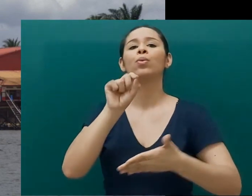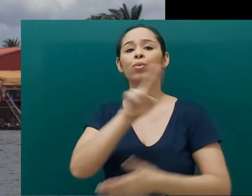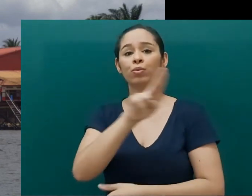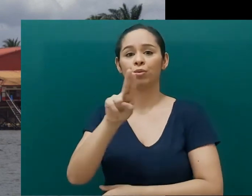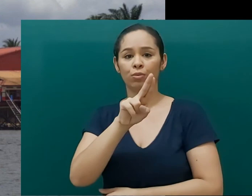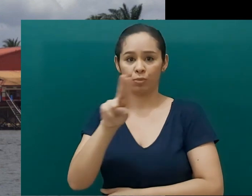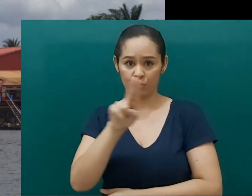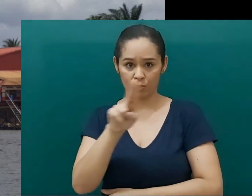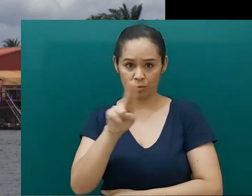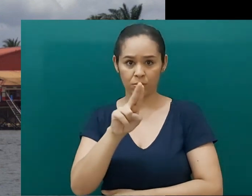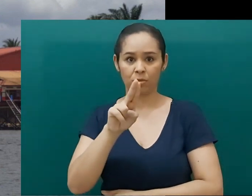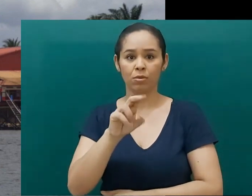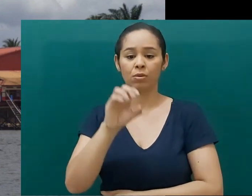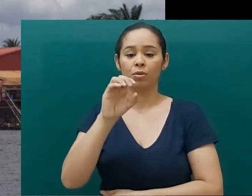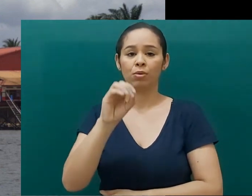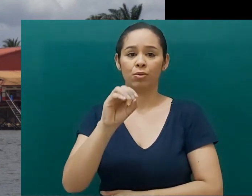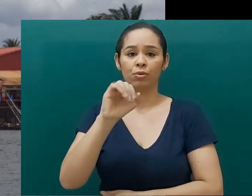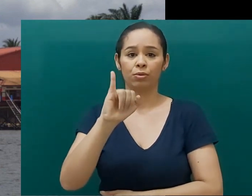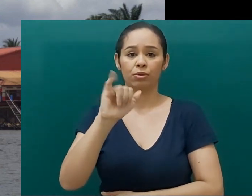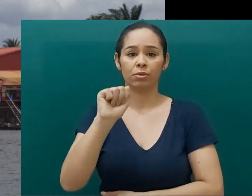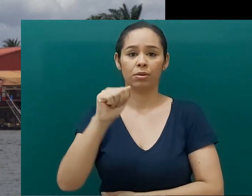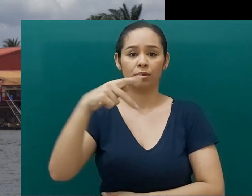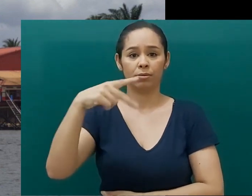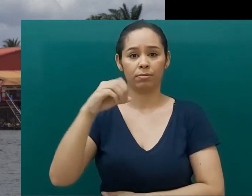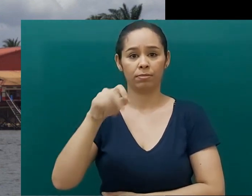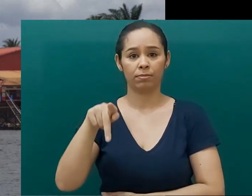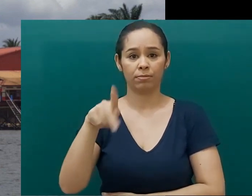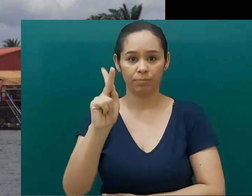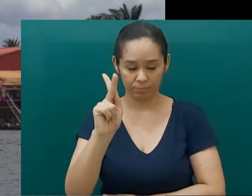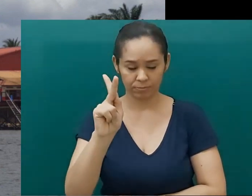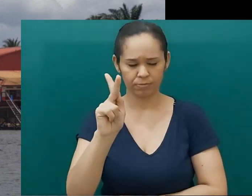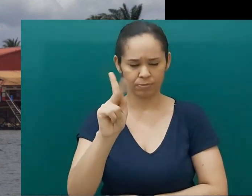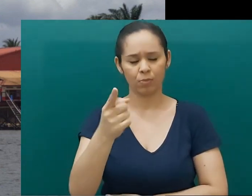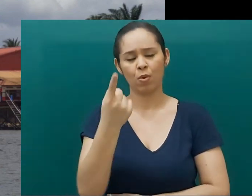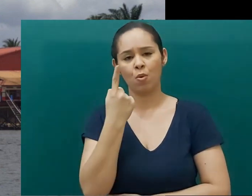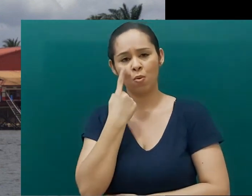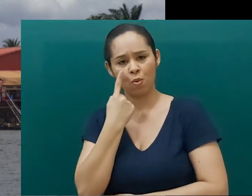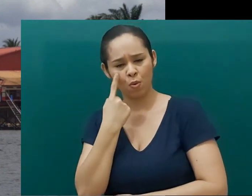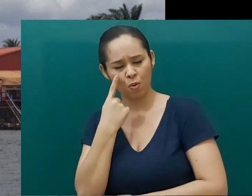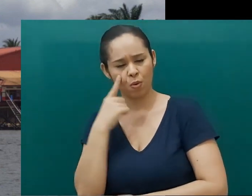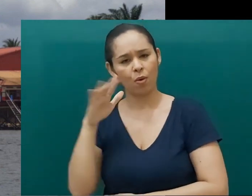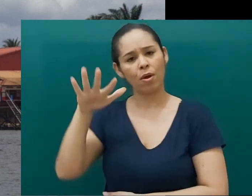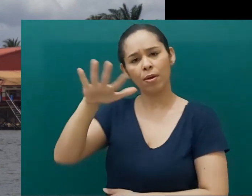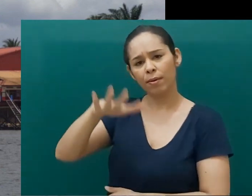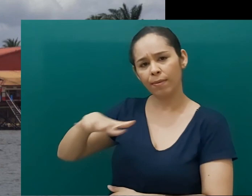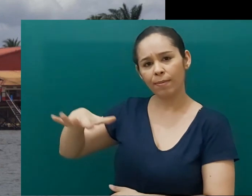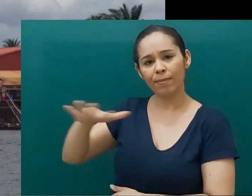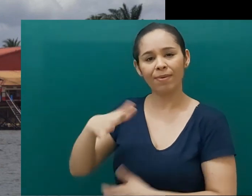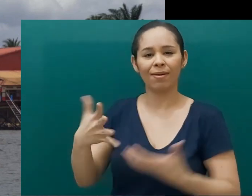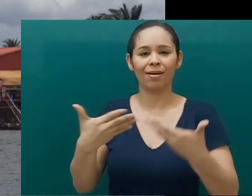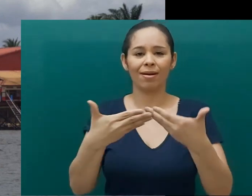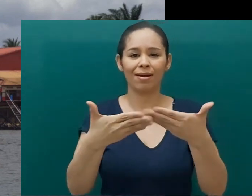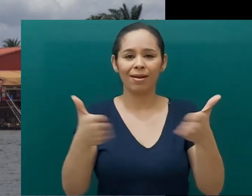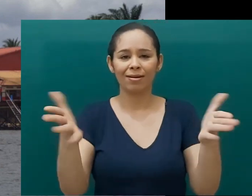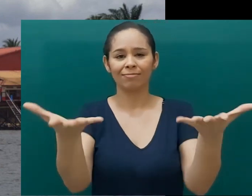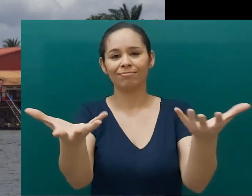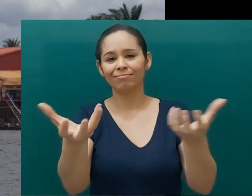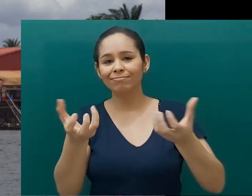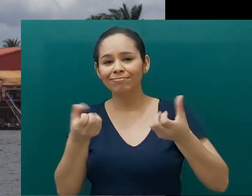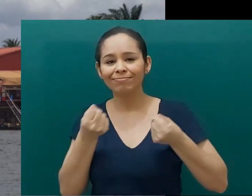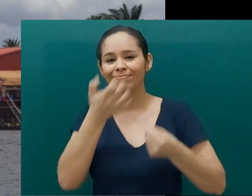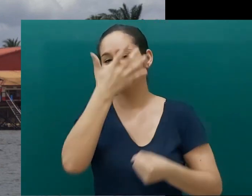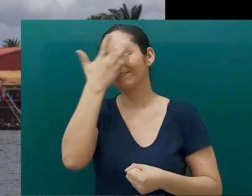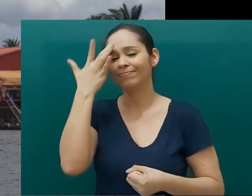Rio Oiapoque. E ali vocês veem que já é uma área para receber, né,